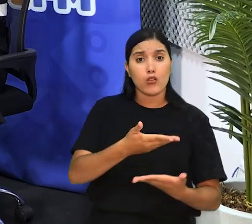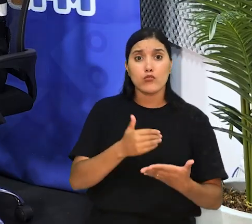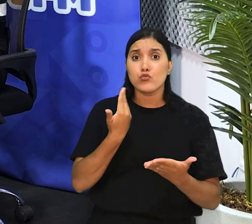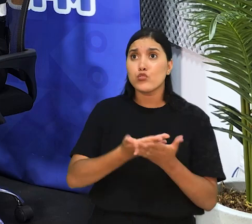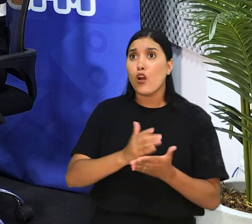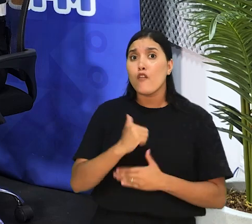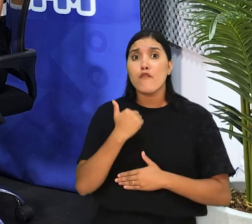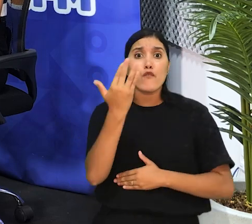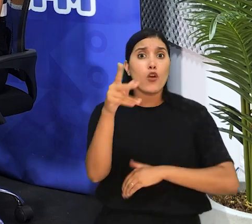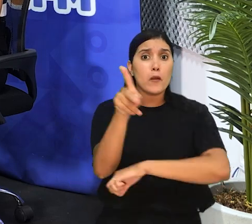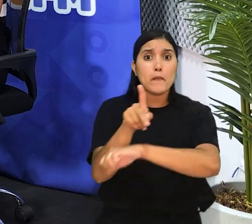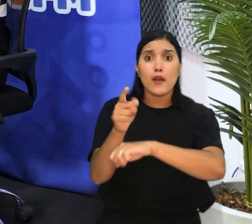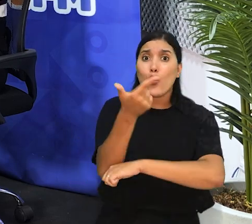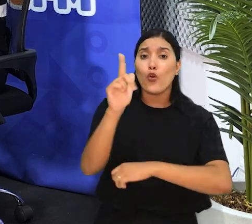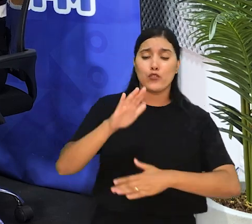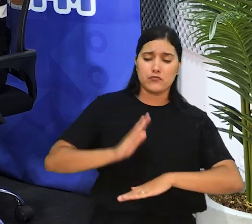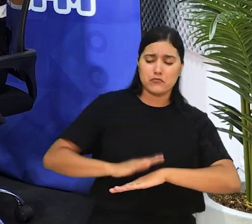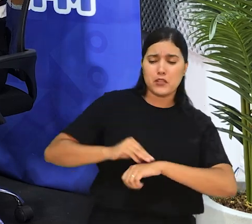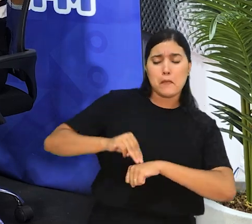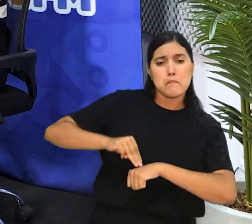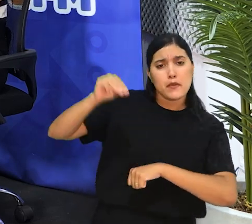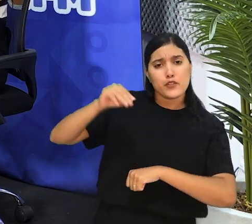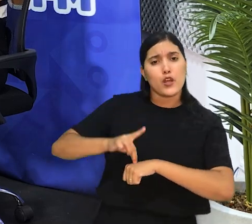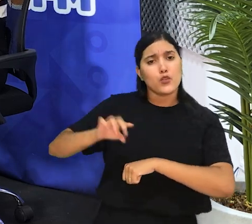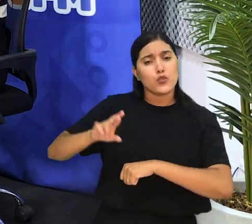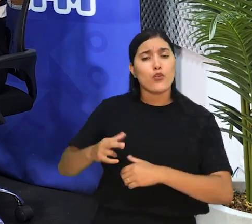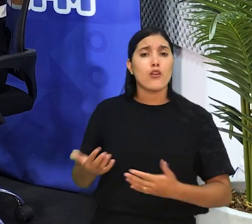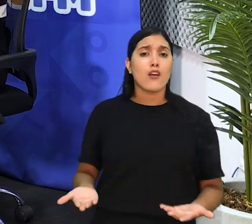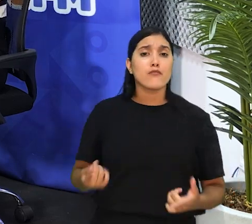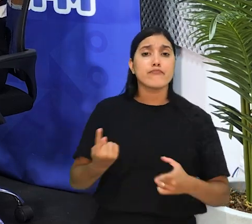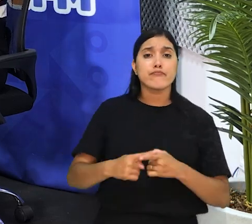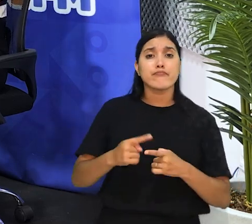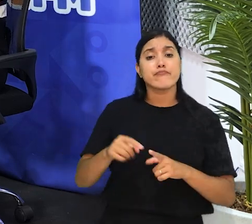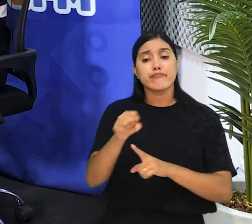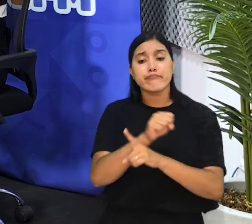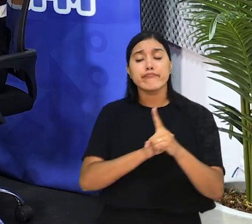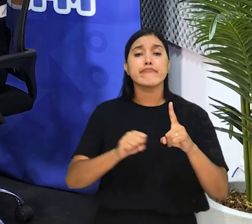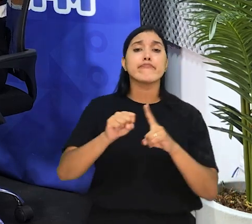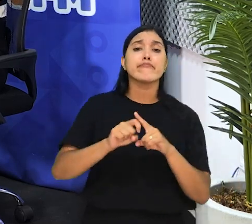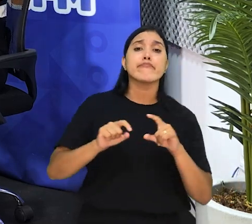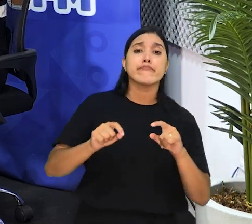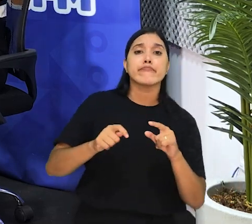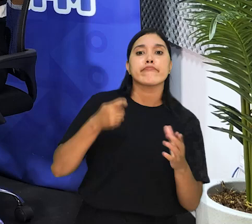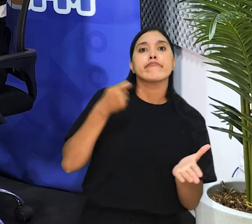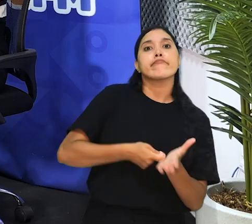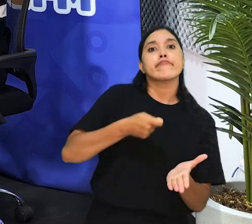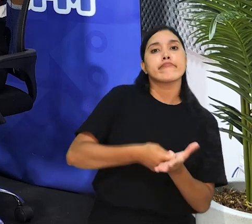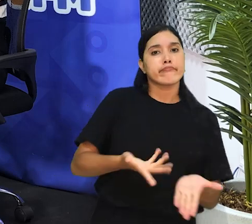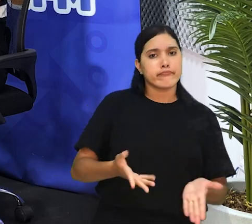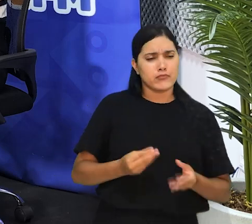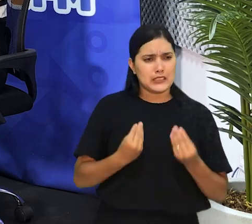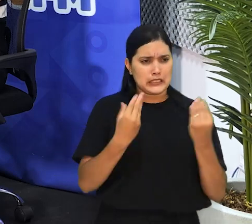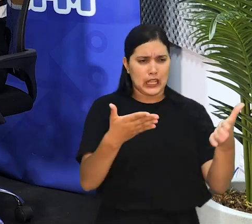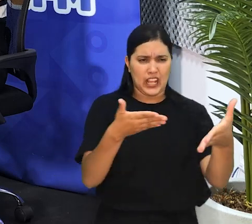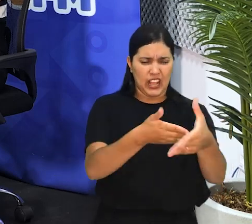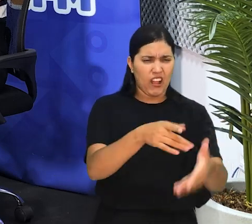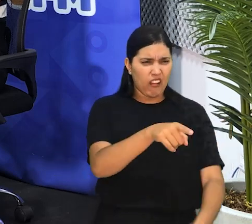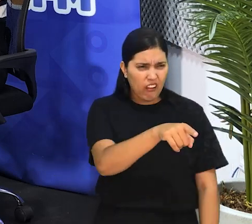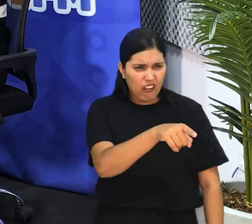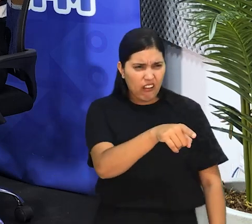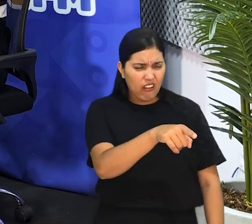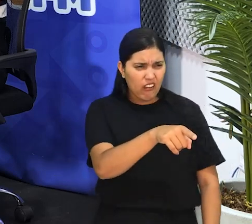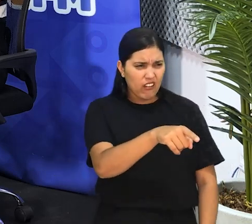hoje estão no exterior, estão estudando, faz mestrado, faz doutorado. Por quê? Porque a sociedade impõe isso, dá uma